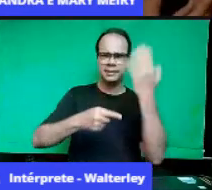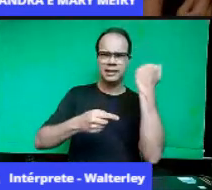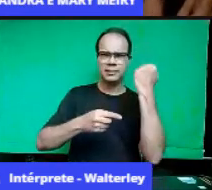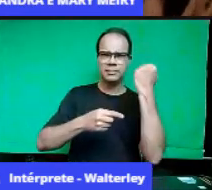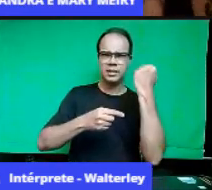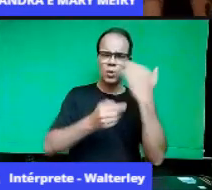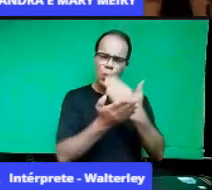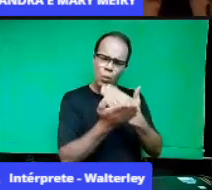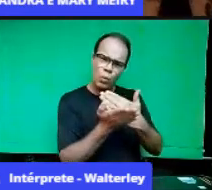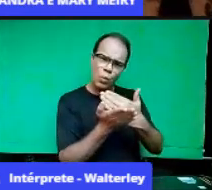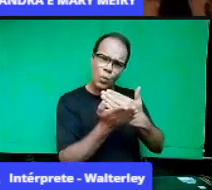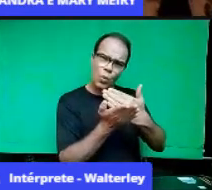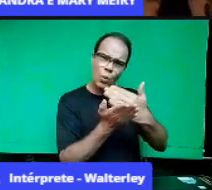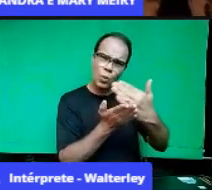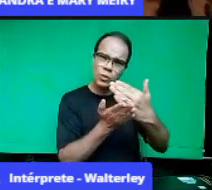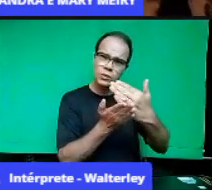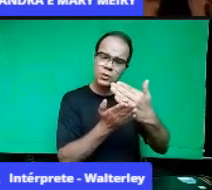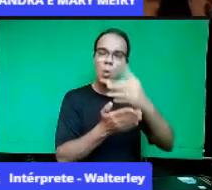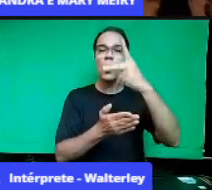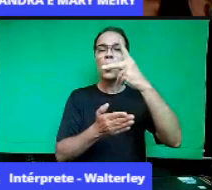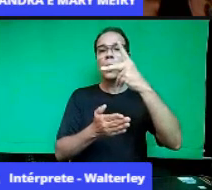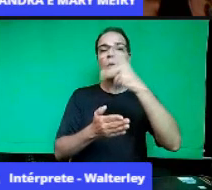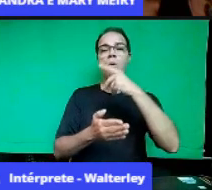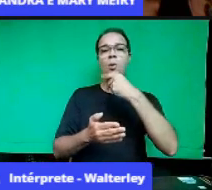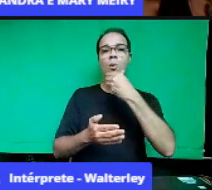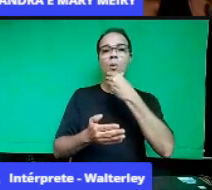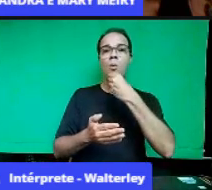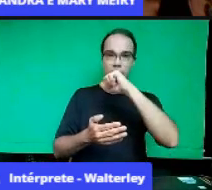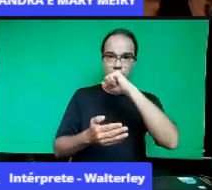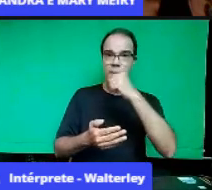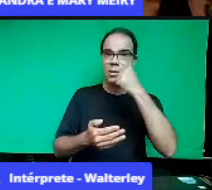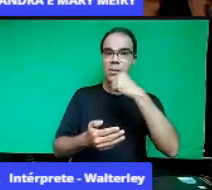colocava o que ele gostaria que aquele indivíduo